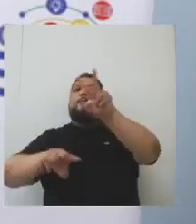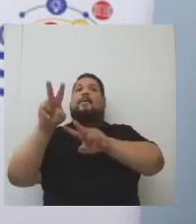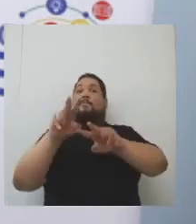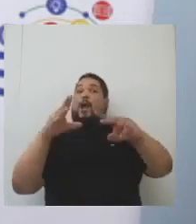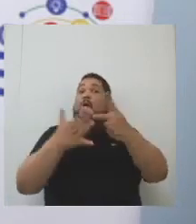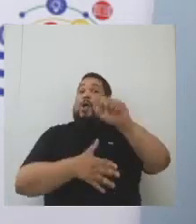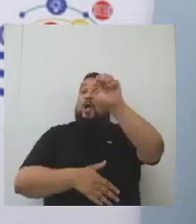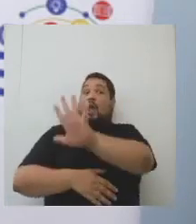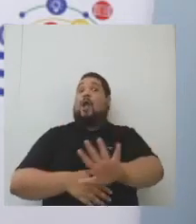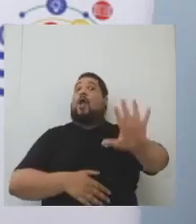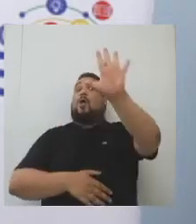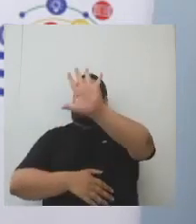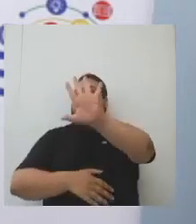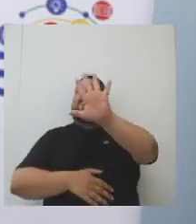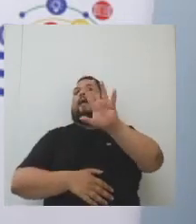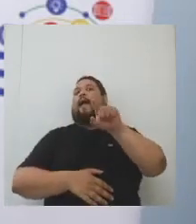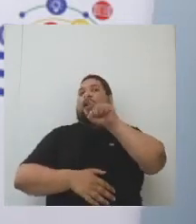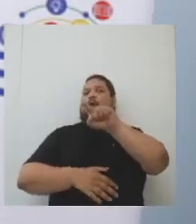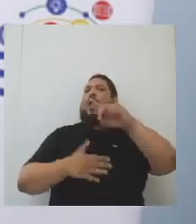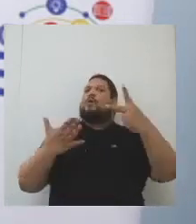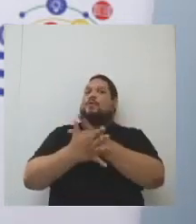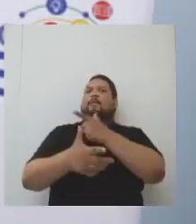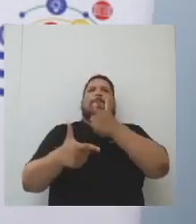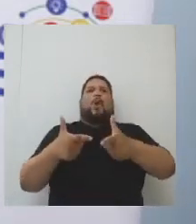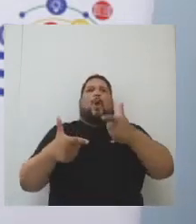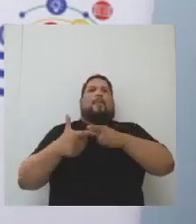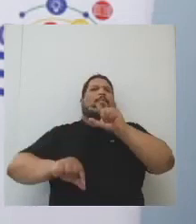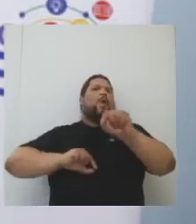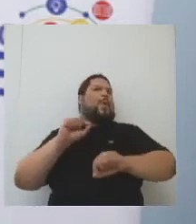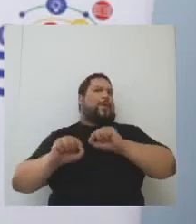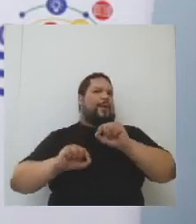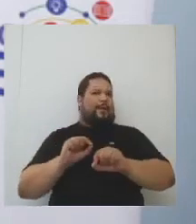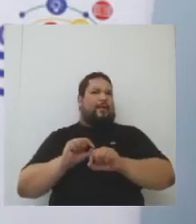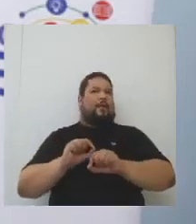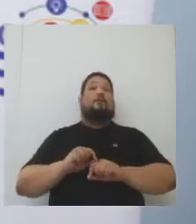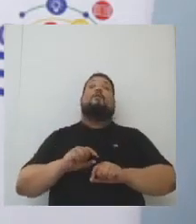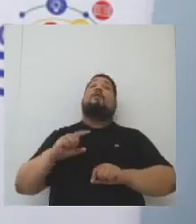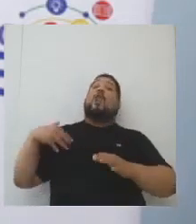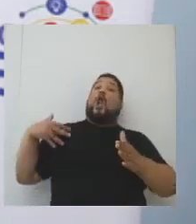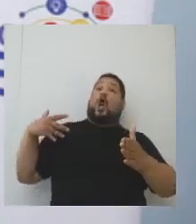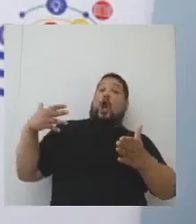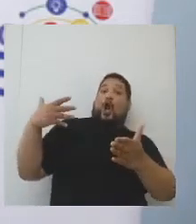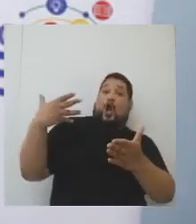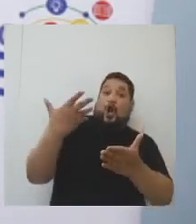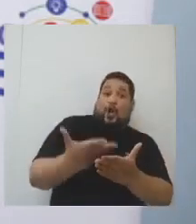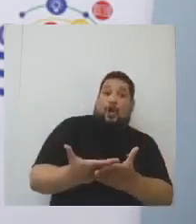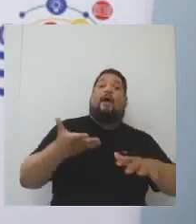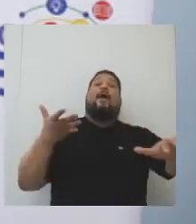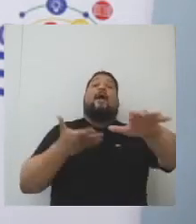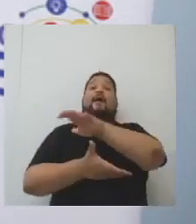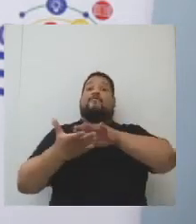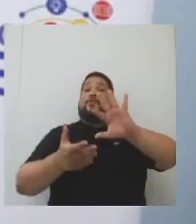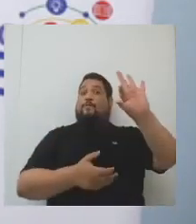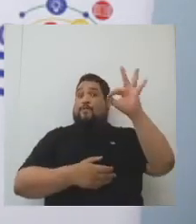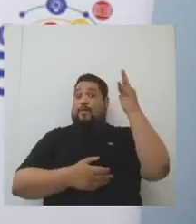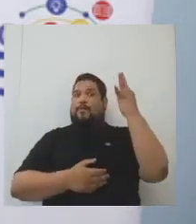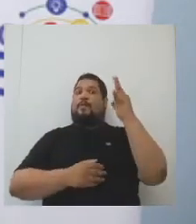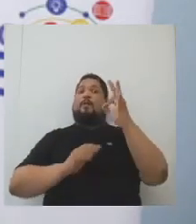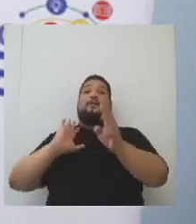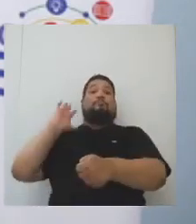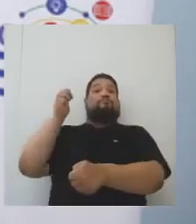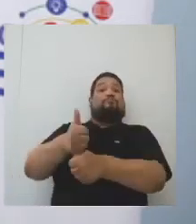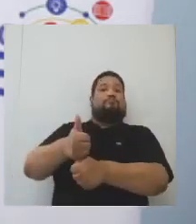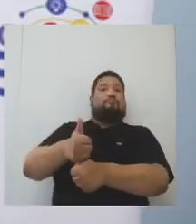continente europeu. E aí temos um grande problema durante esse período. É que no desenrolar depois da Revolução Francesa, quem chega